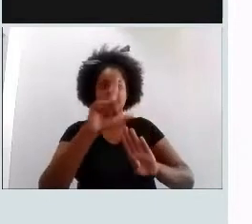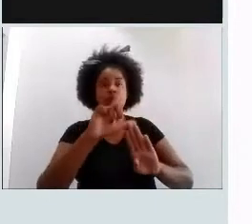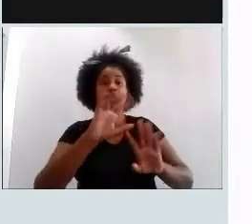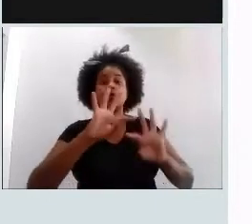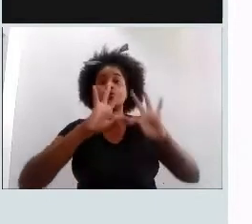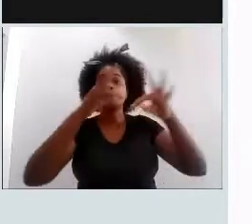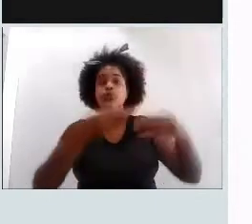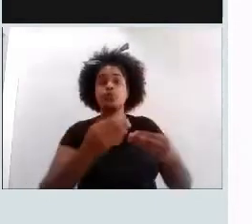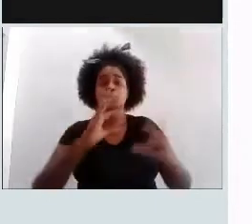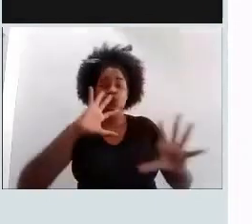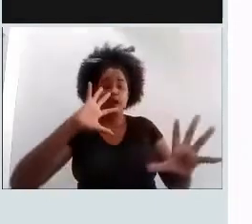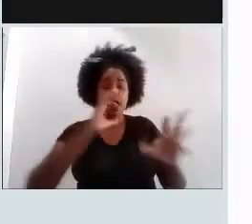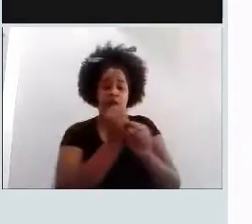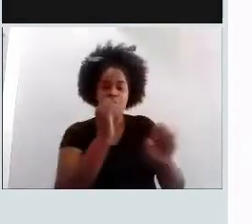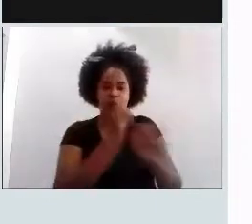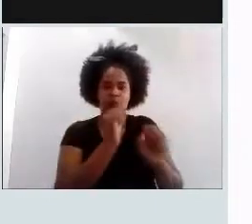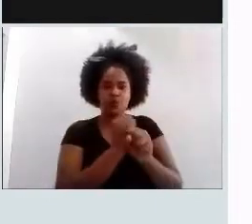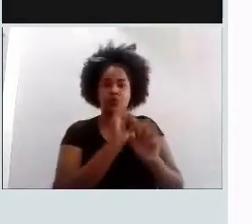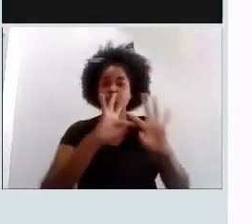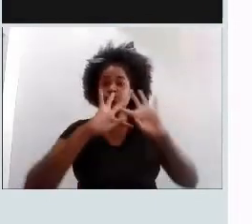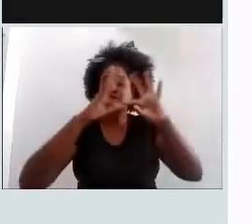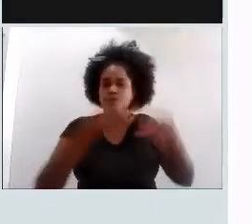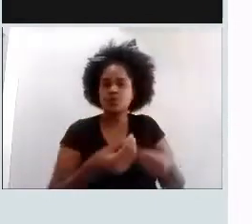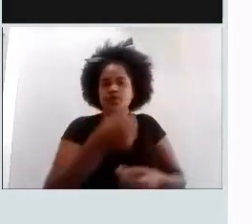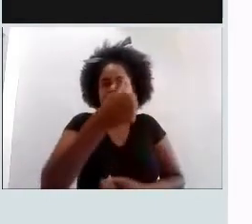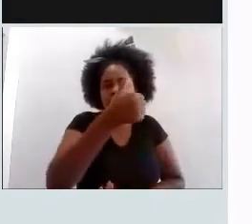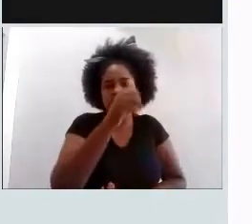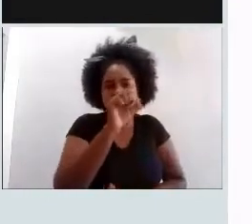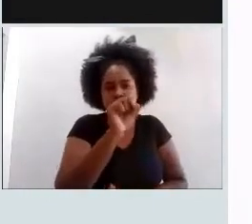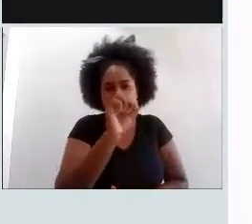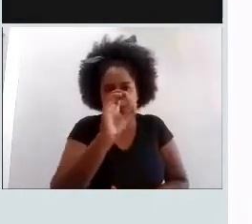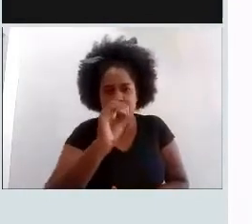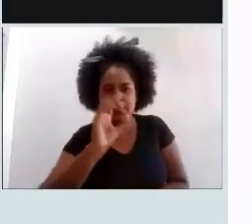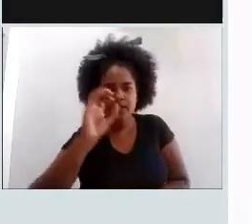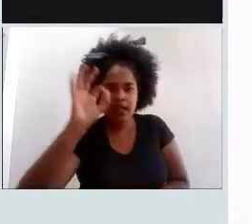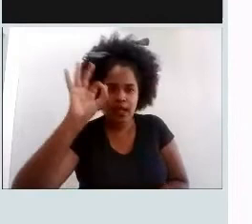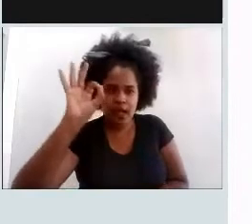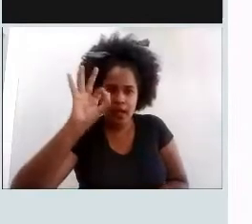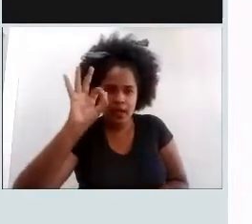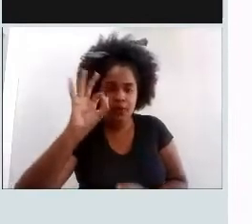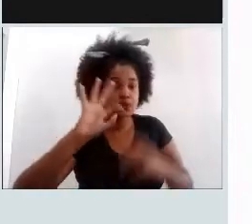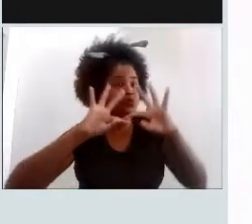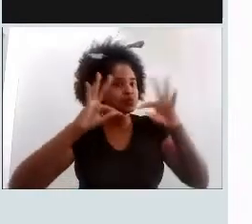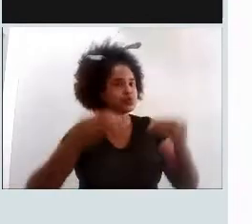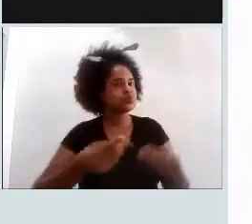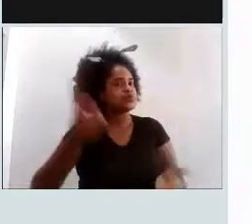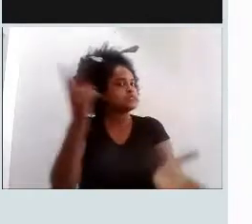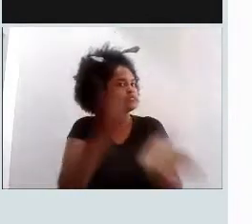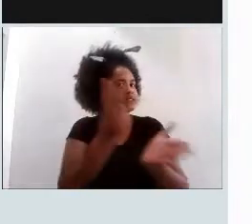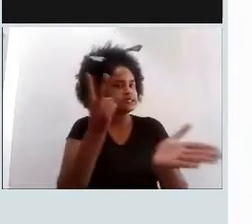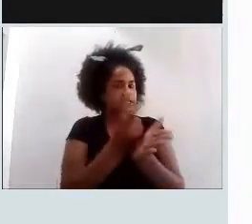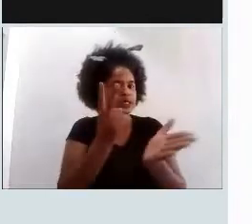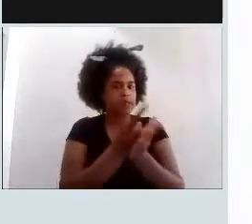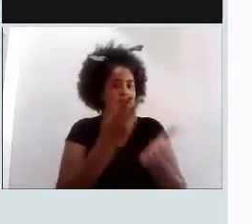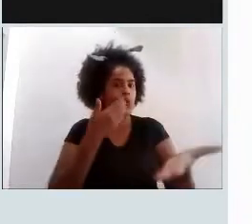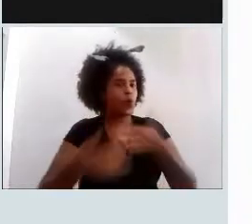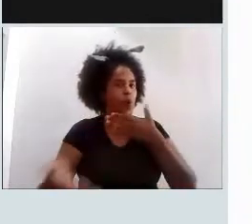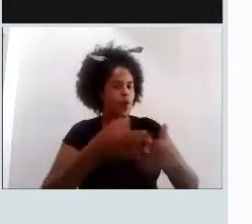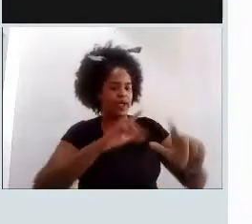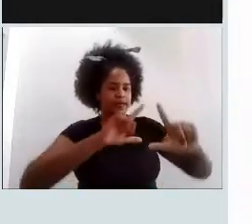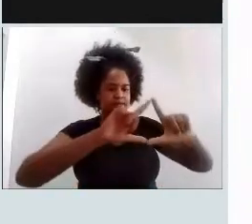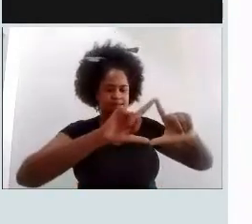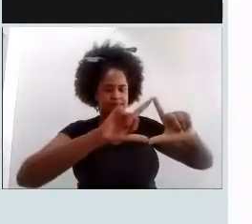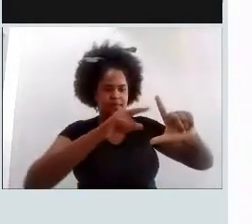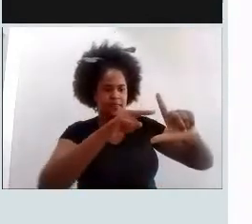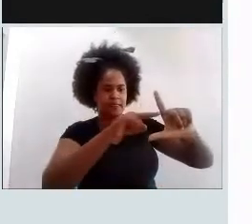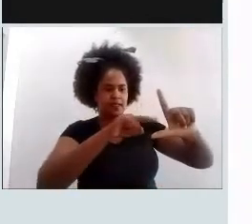Isso é uma regrinha bem importante para vocês se lembrarem. Lembrem-se sempre que a soma de todos os ângulos internos de um